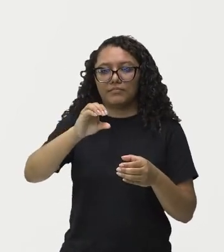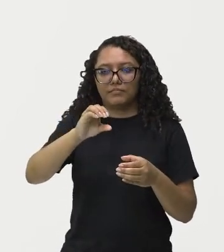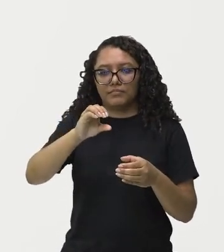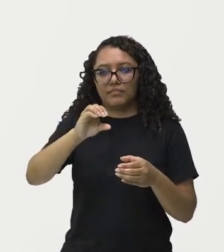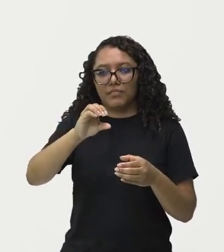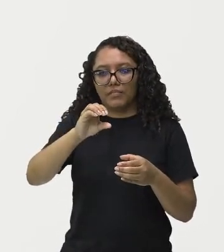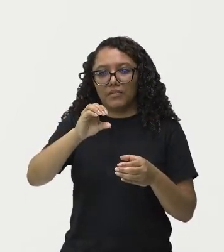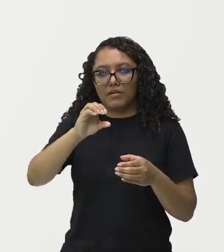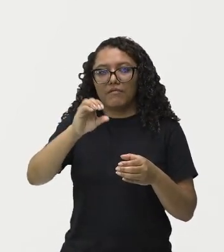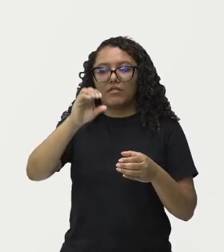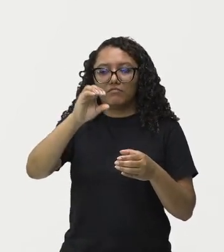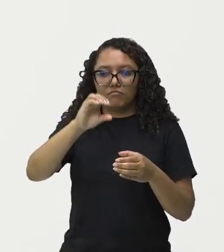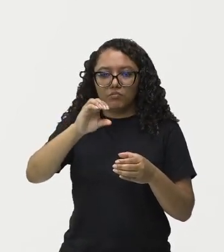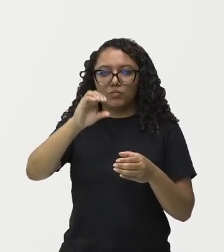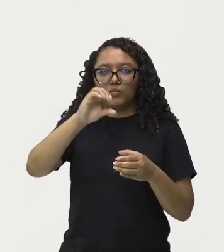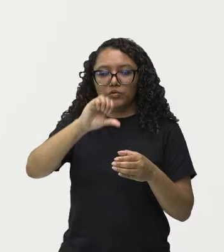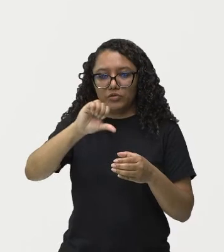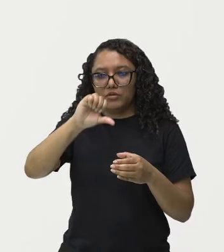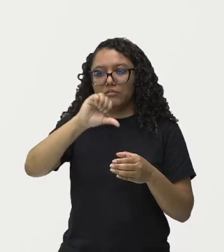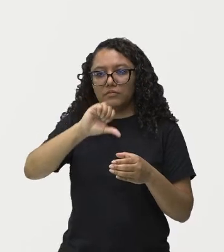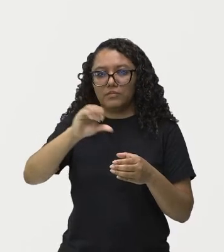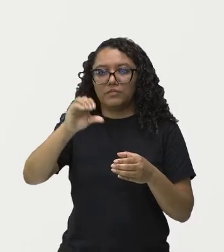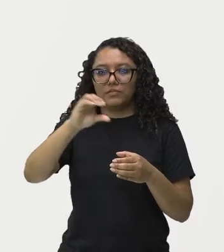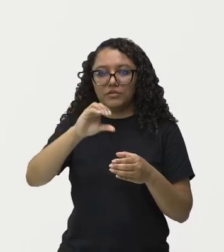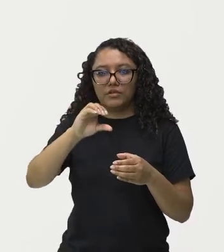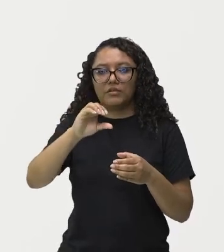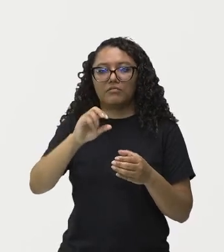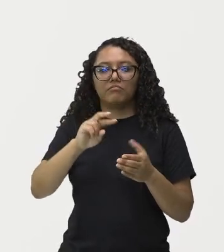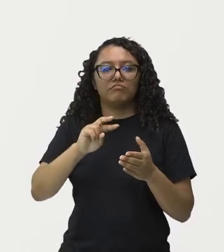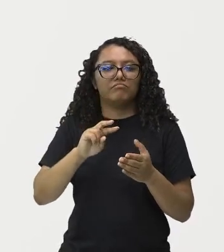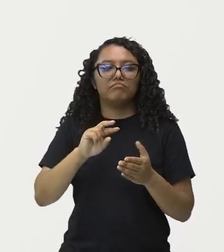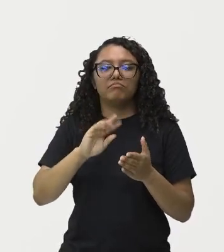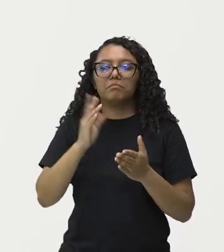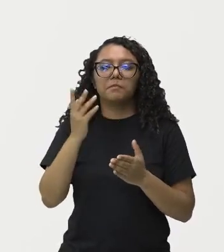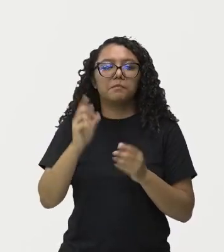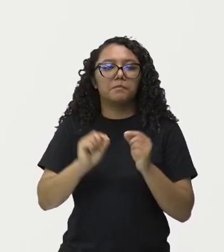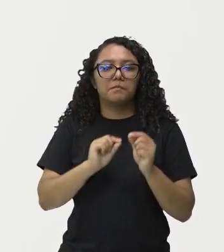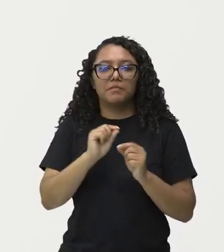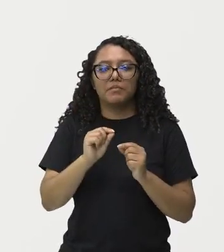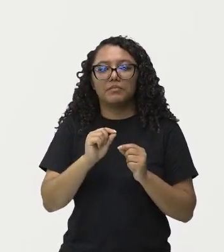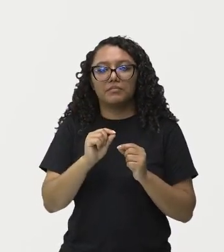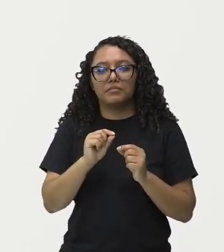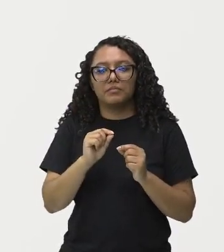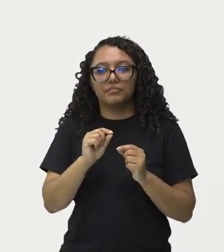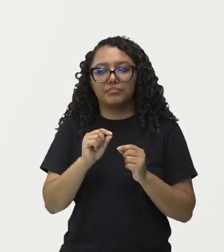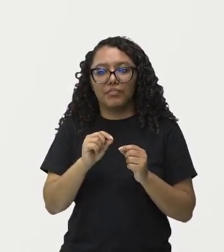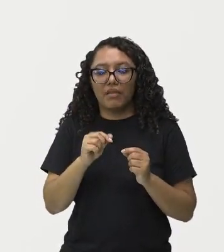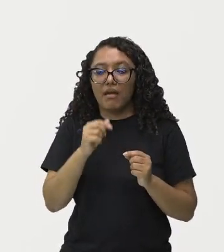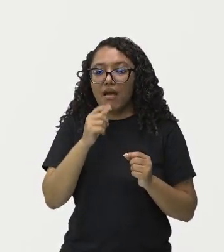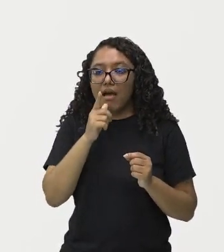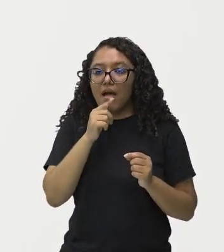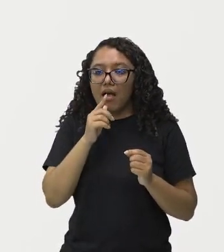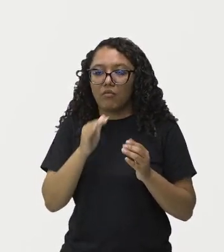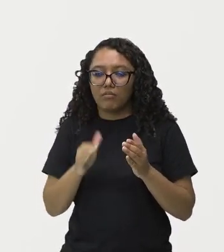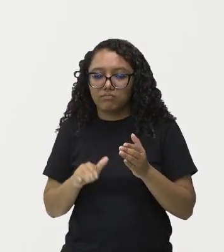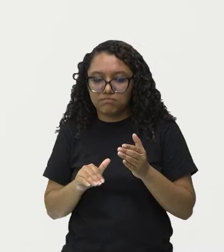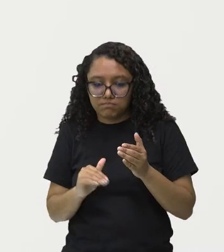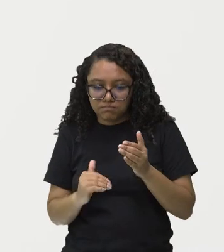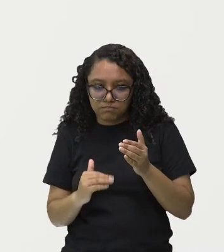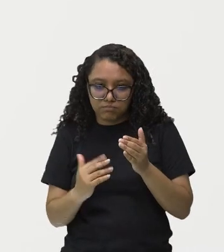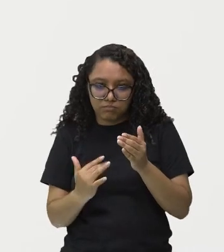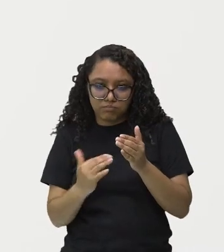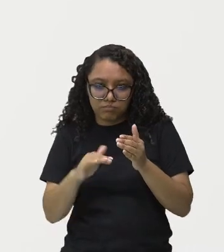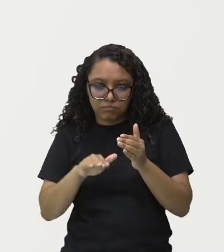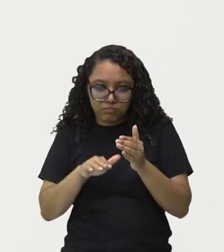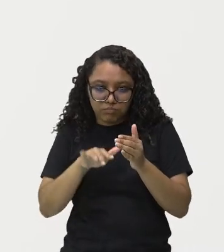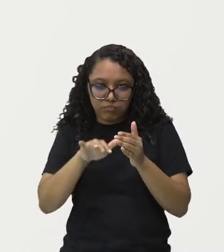que você vai colocando água dentro do copo, o que vai acontecer com a coluna de água, né? Com o líquido? A água vai